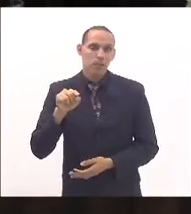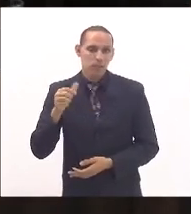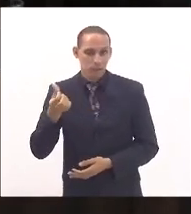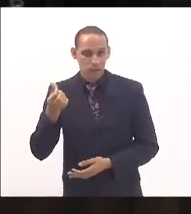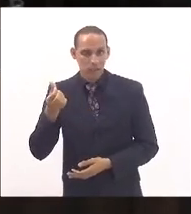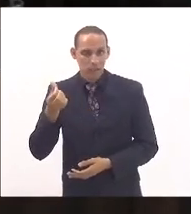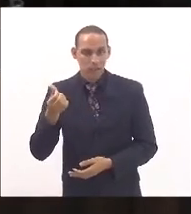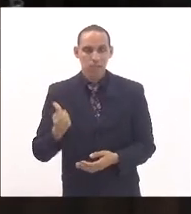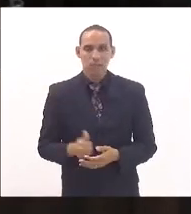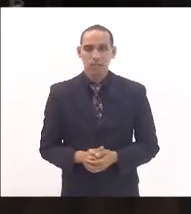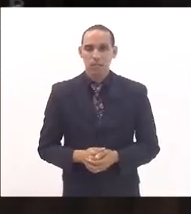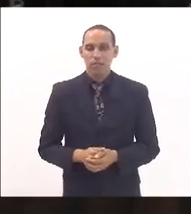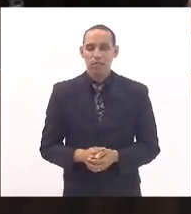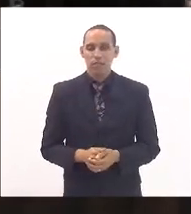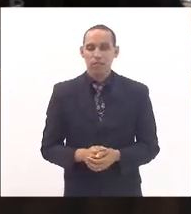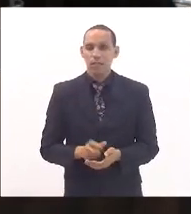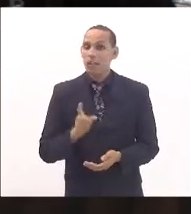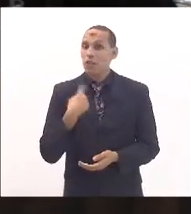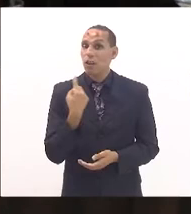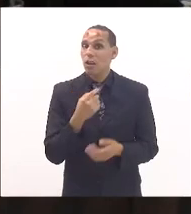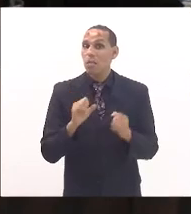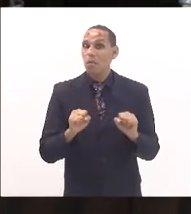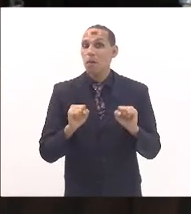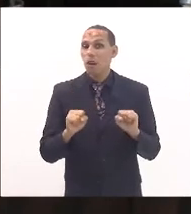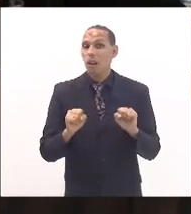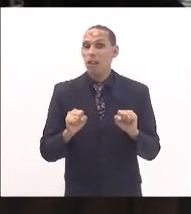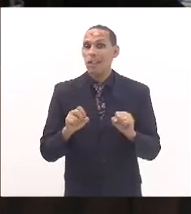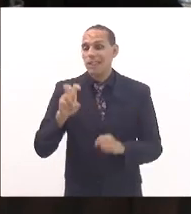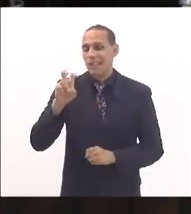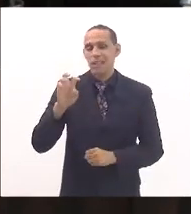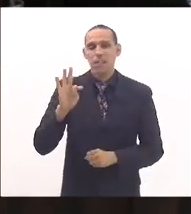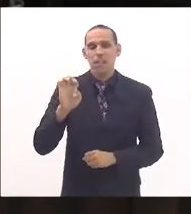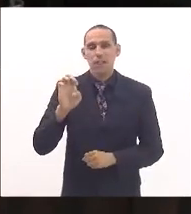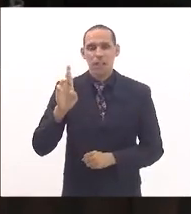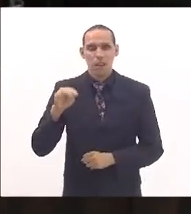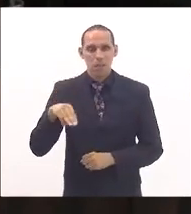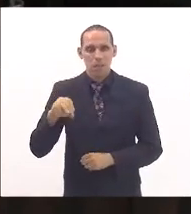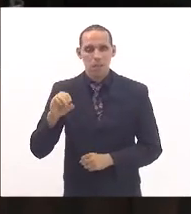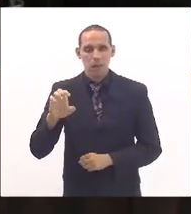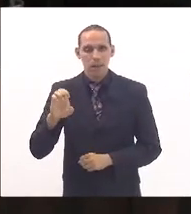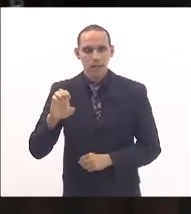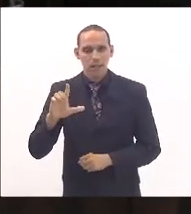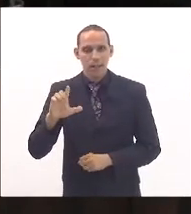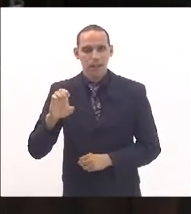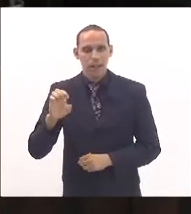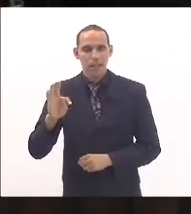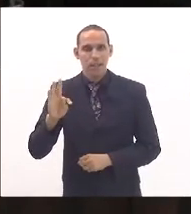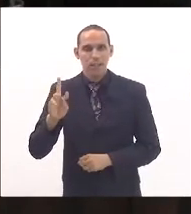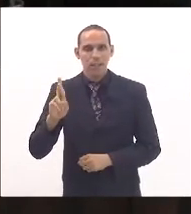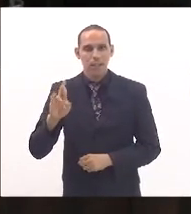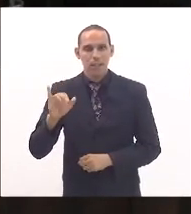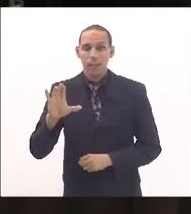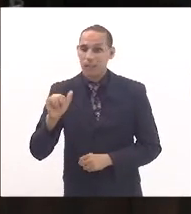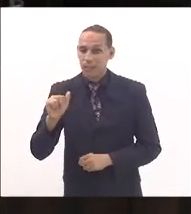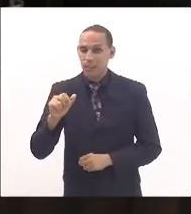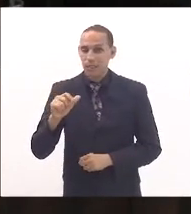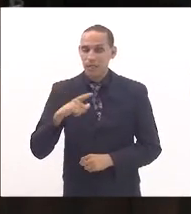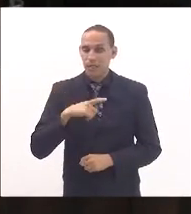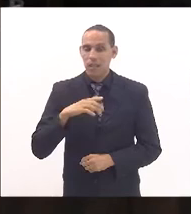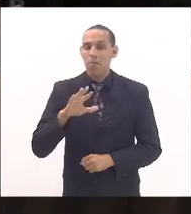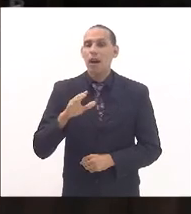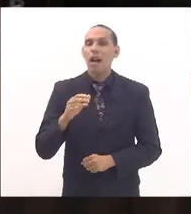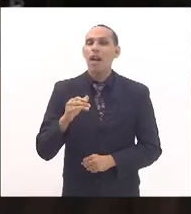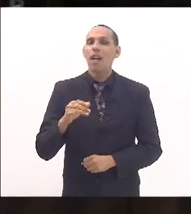É, nós temos chance de ter no mínimo 5 termoelétricas. Ocorre que tem um jabuti numa mensagem